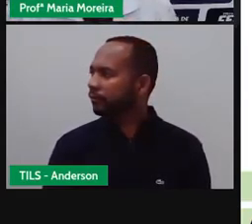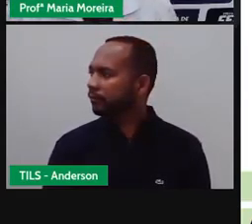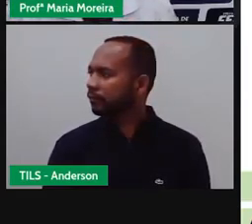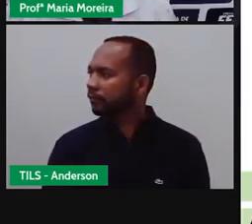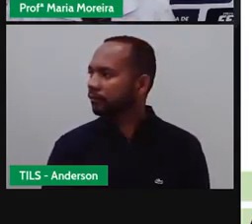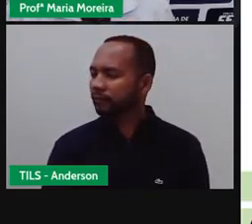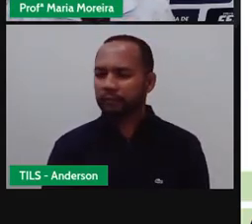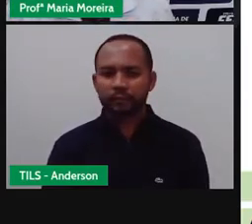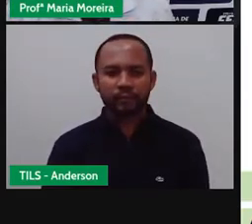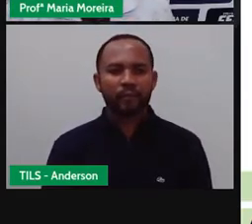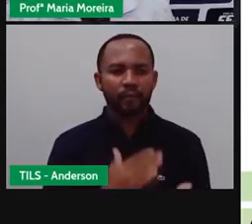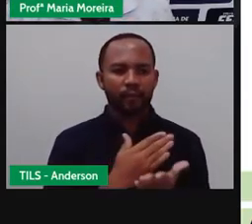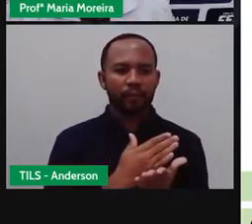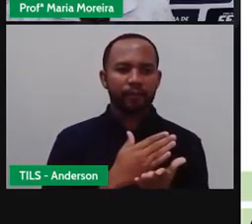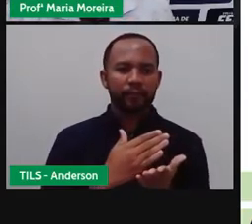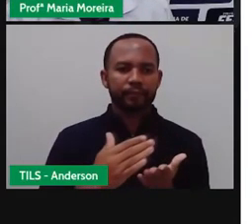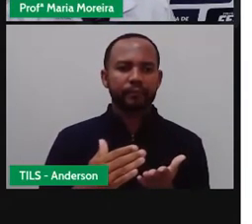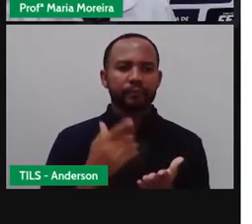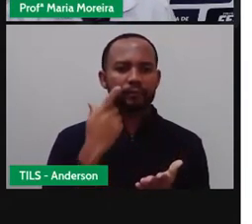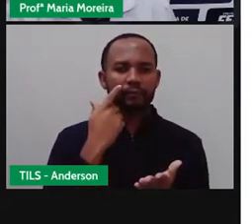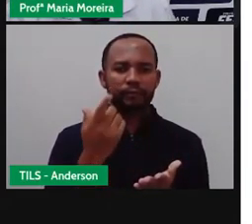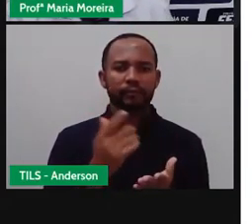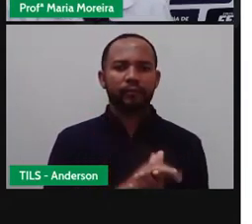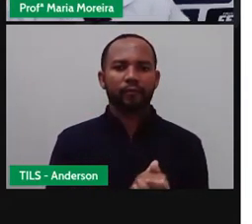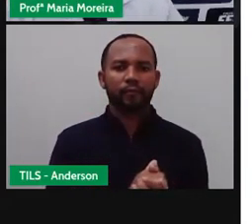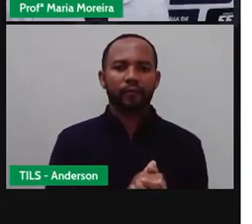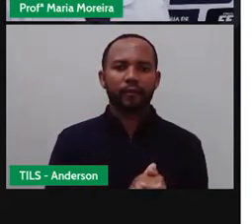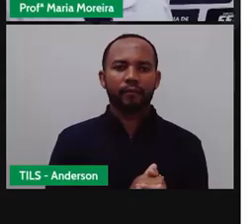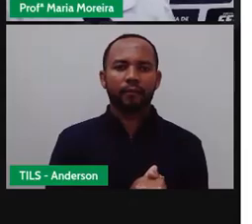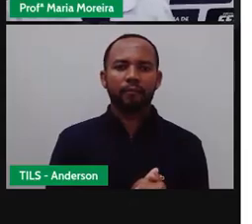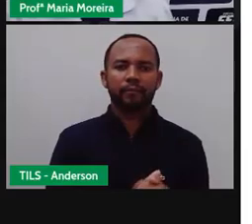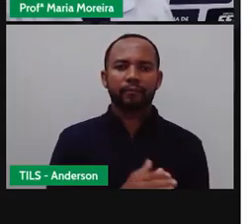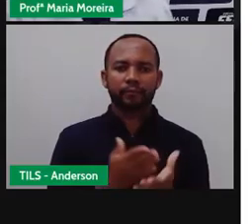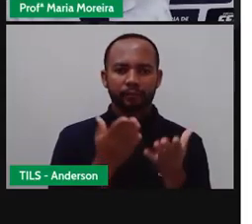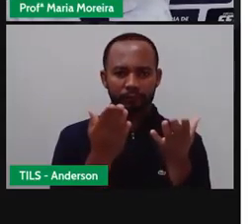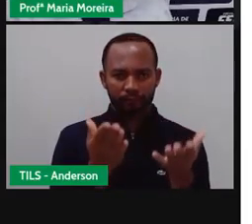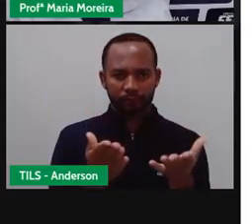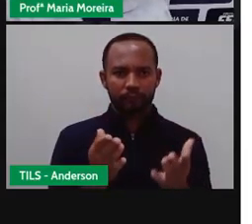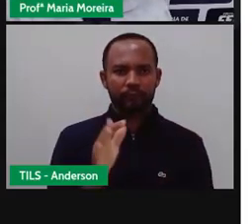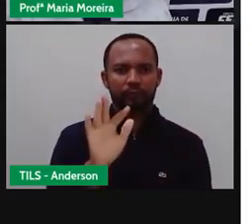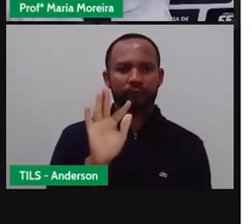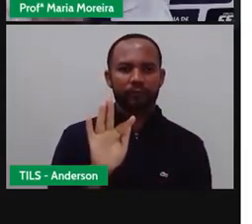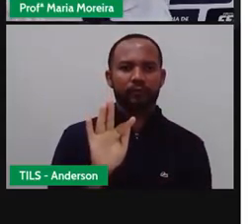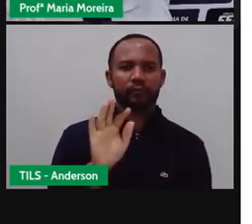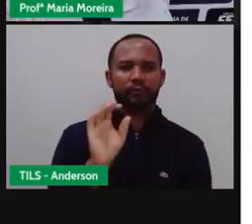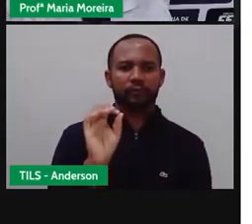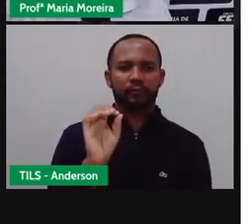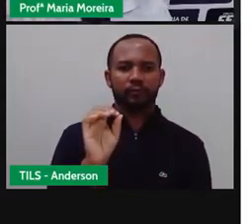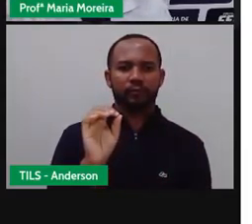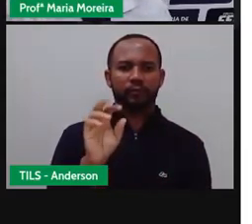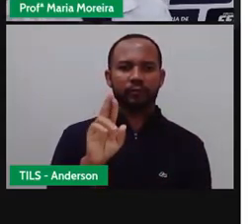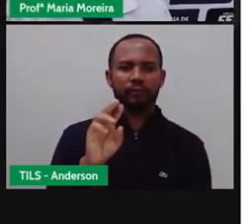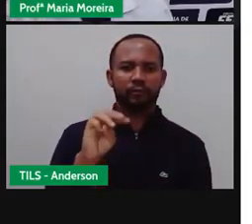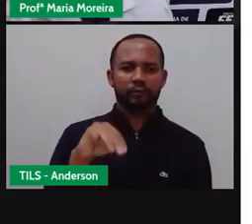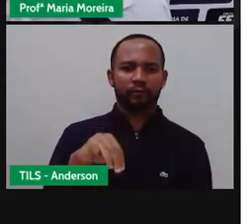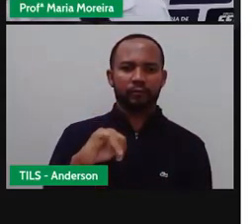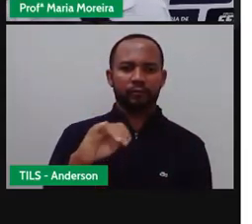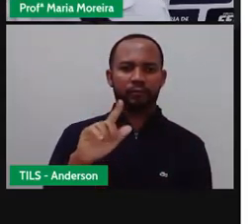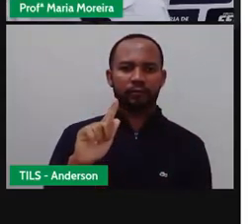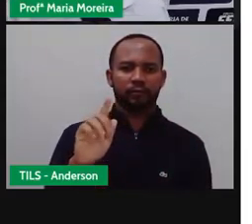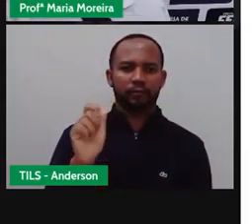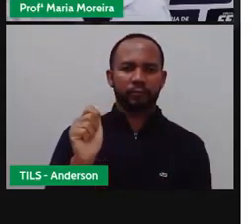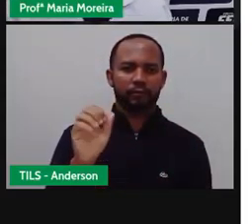tá? Vamos começar. Bom, as formigas, né? As formigas, gente, a gente já viu lá uma foto de uma formiga, a gente já